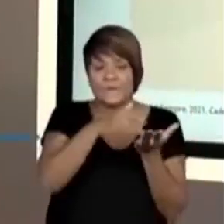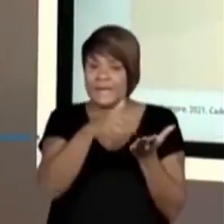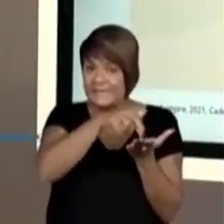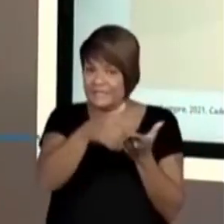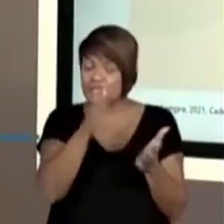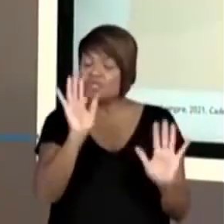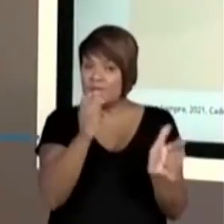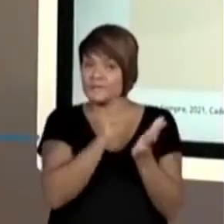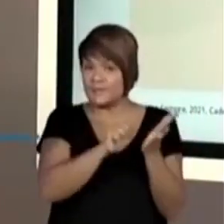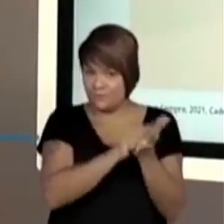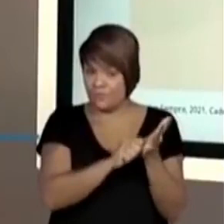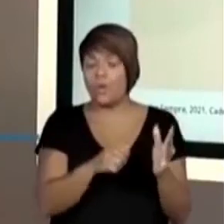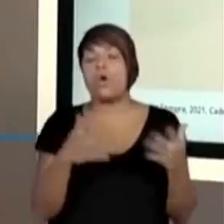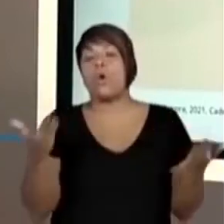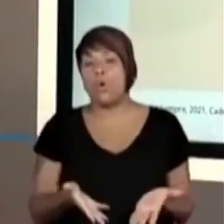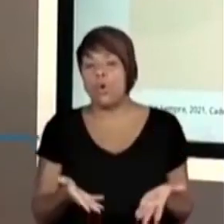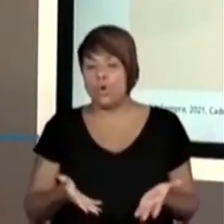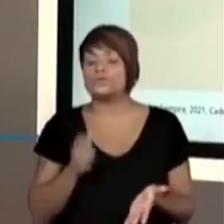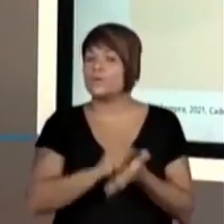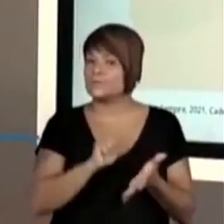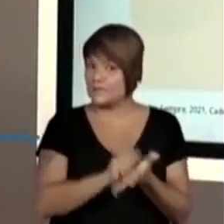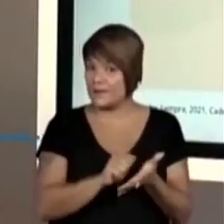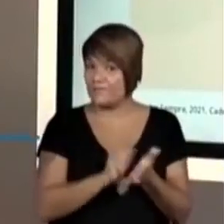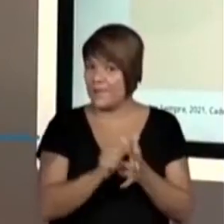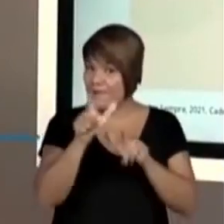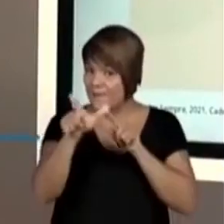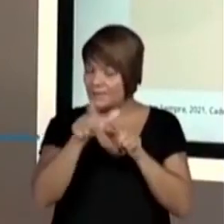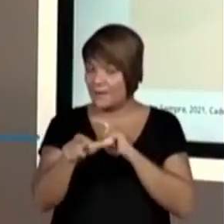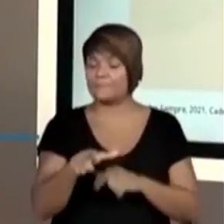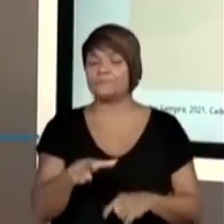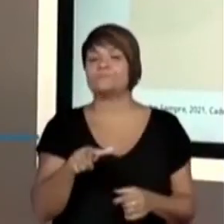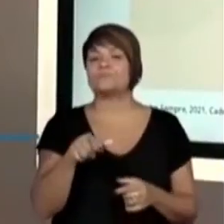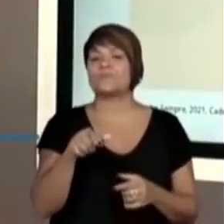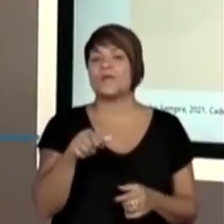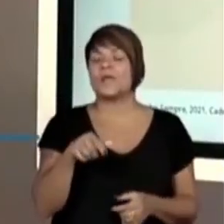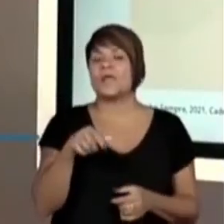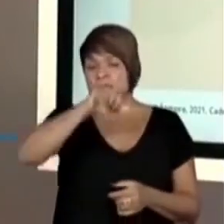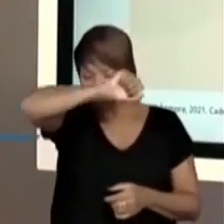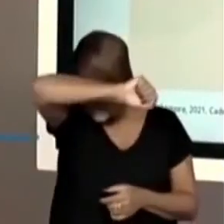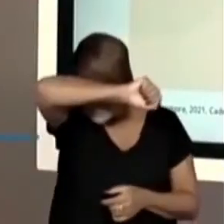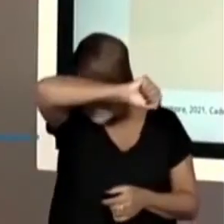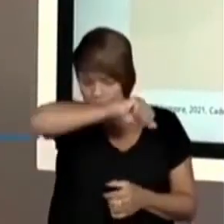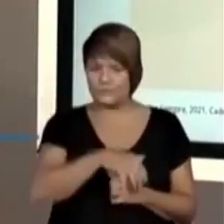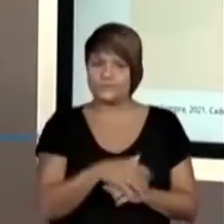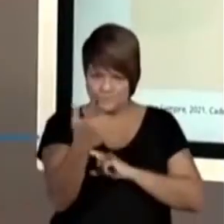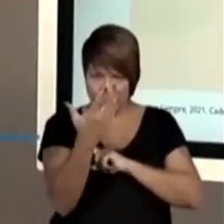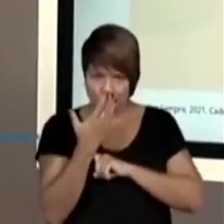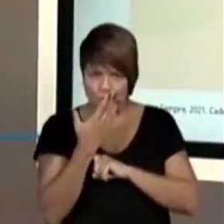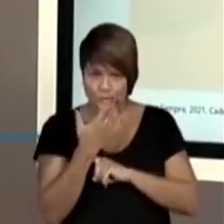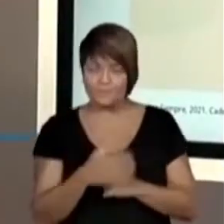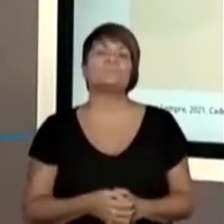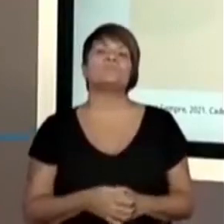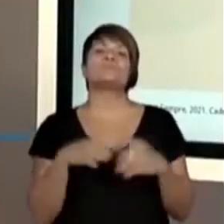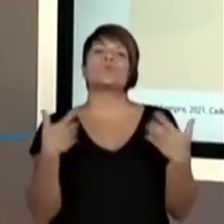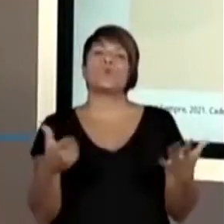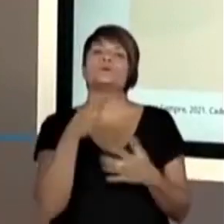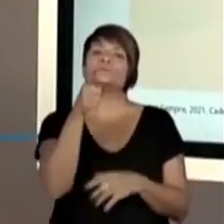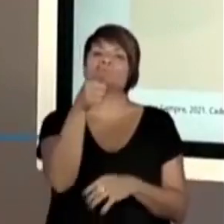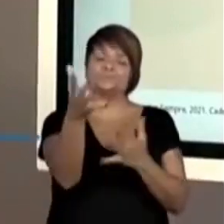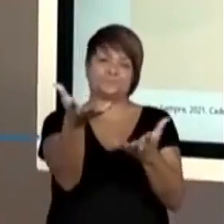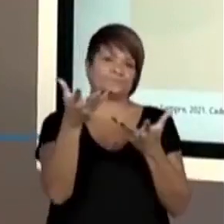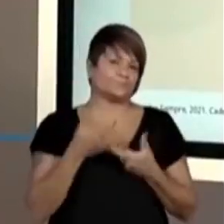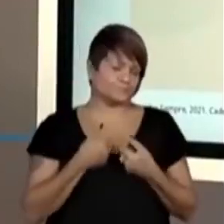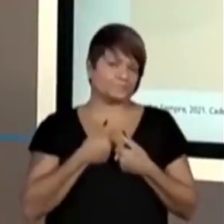hoje nós vamos escrever esconde-esconde. Vocês me ajudam a escrever esconde-esconde? Então, quando a professora convida vocês para